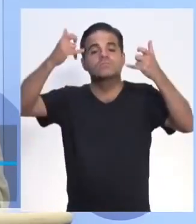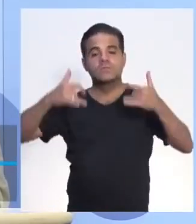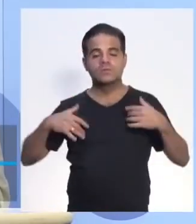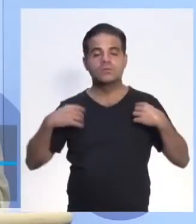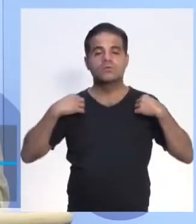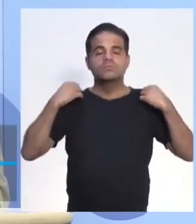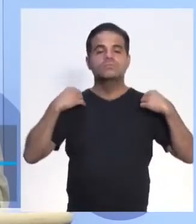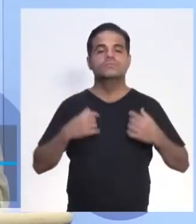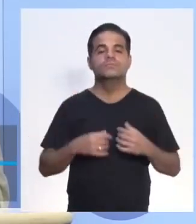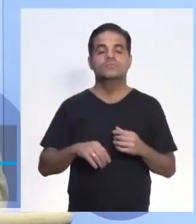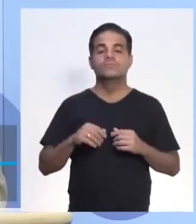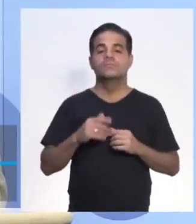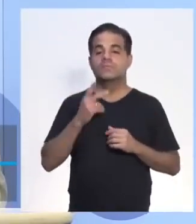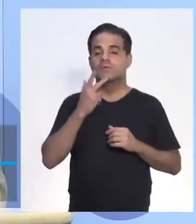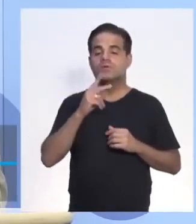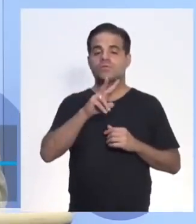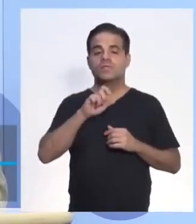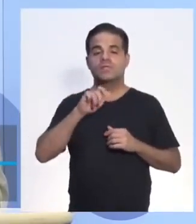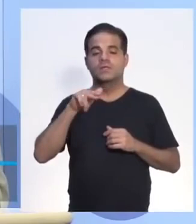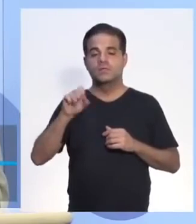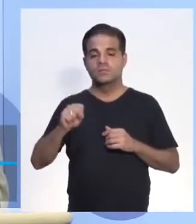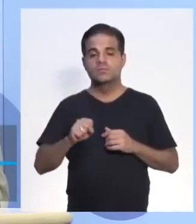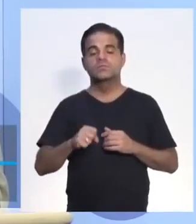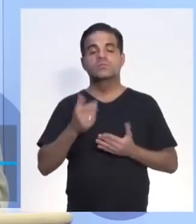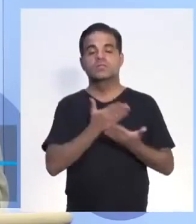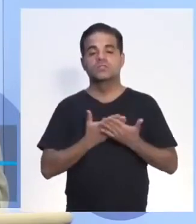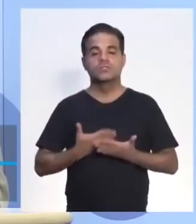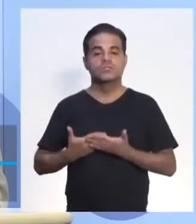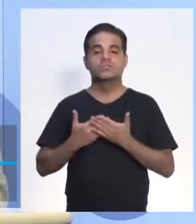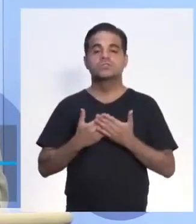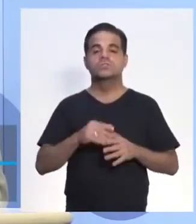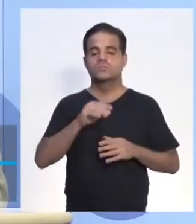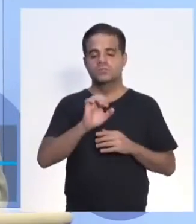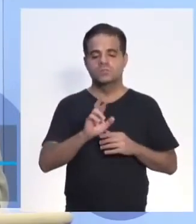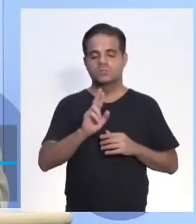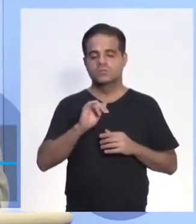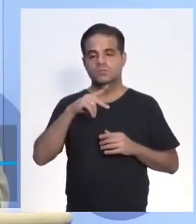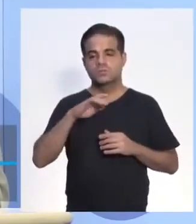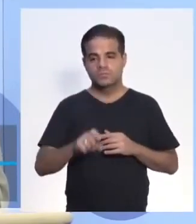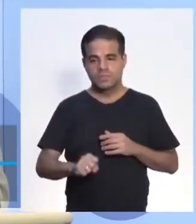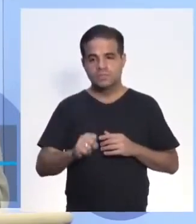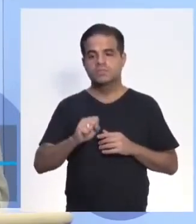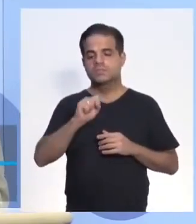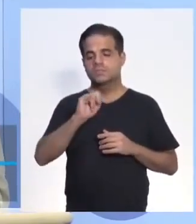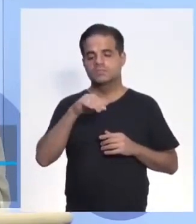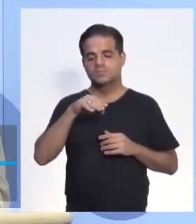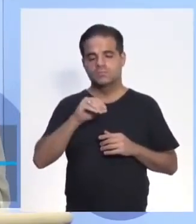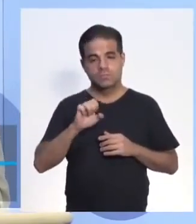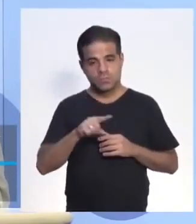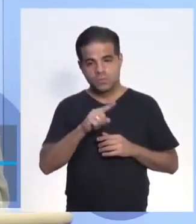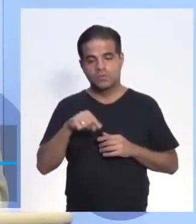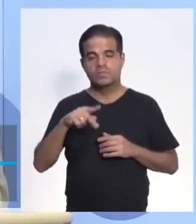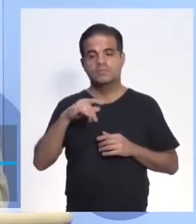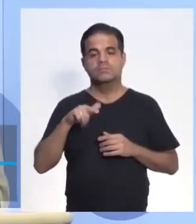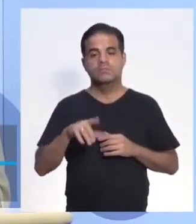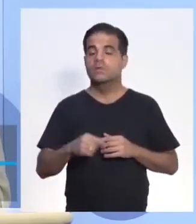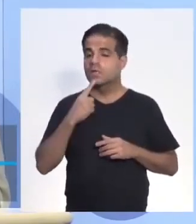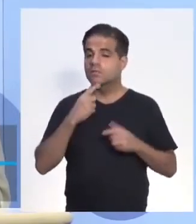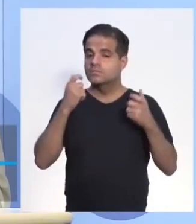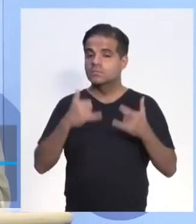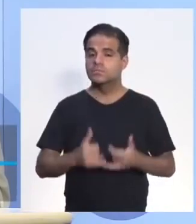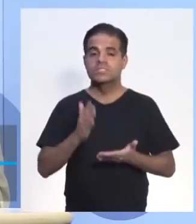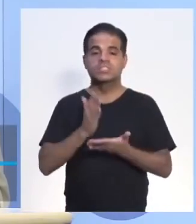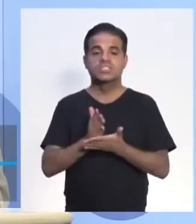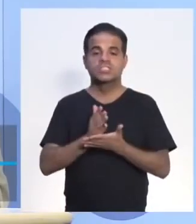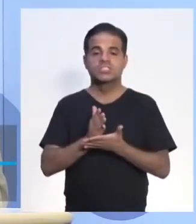o Vinícius Chaves Carvalho, da escola Eurípides Simões de Paula, e ele está falando sobre a